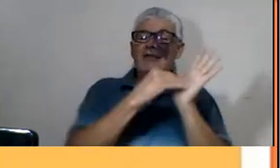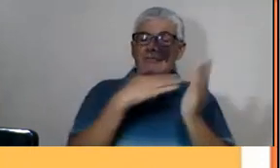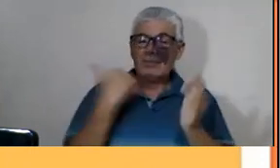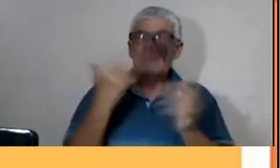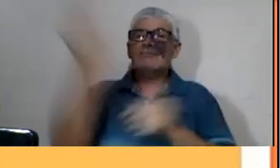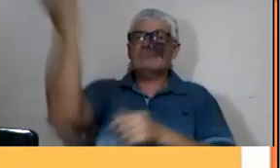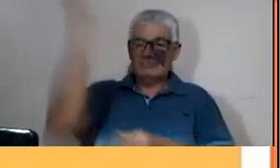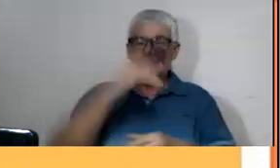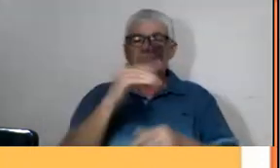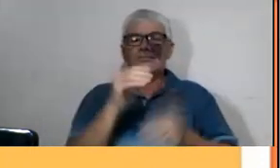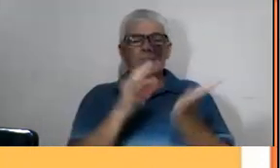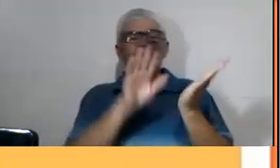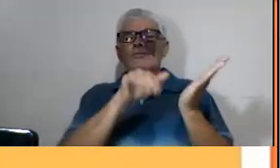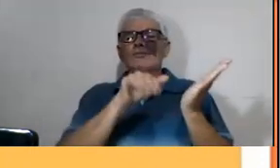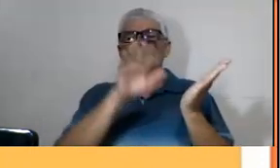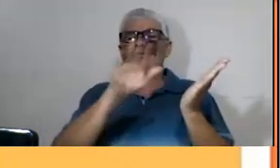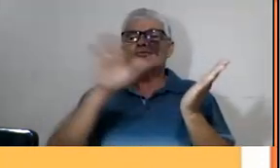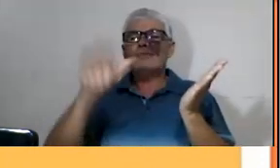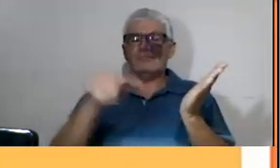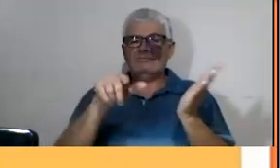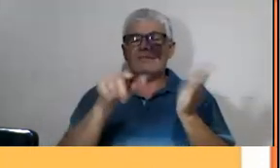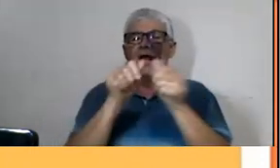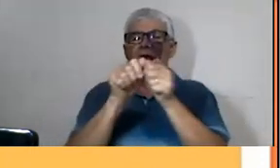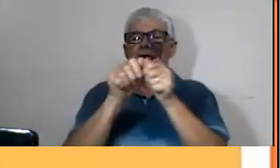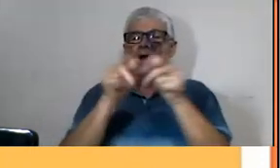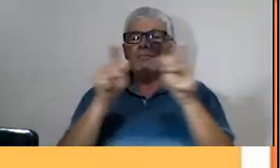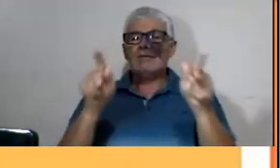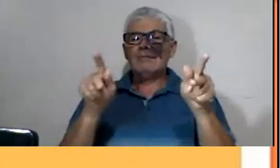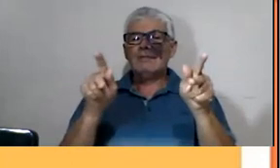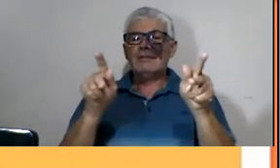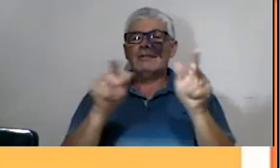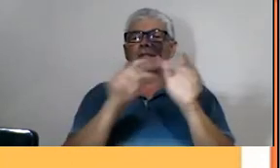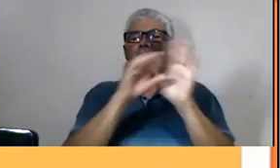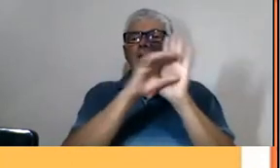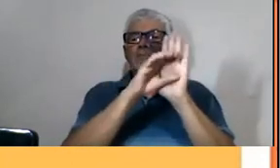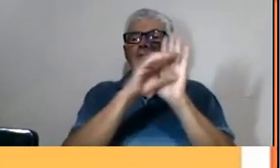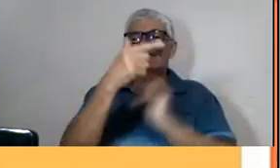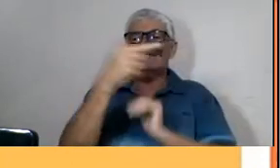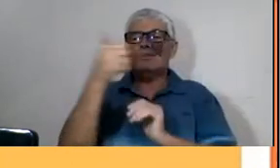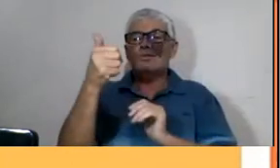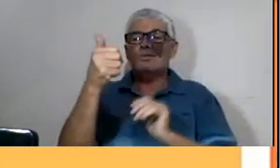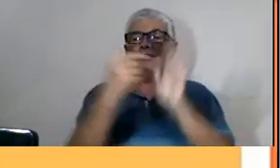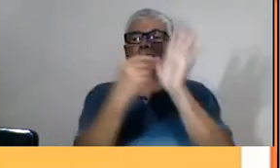quedas d'água lá, essa família parece que era adventista e, por alguma razão lá, mudou.